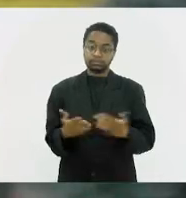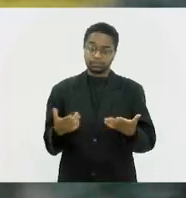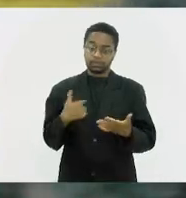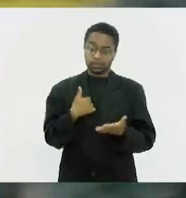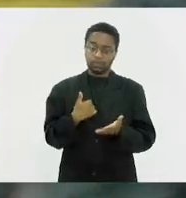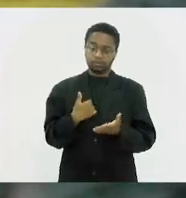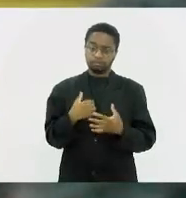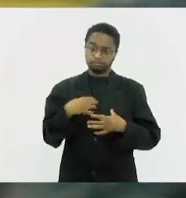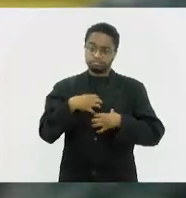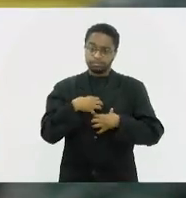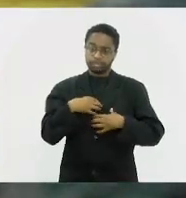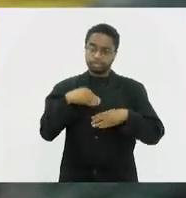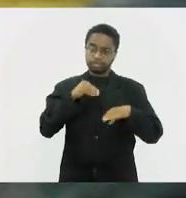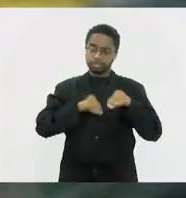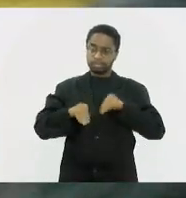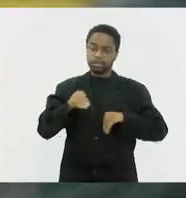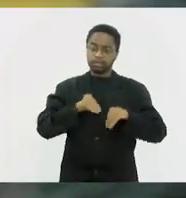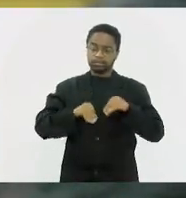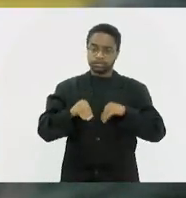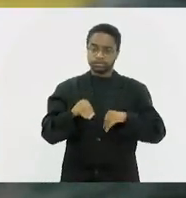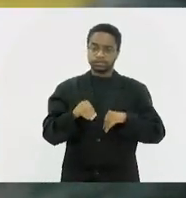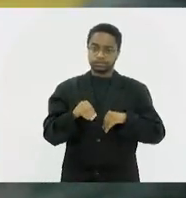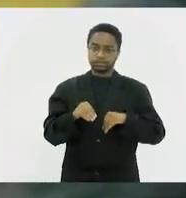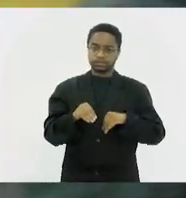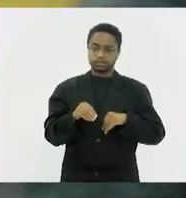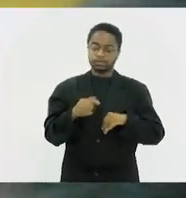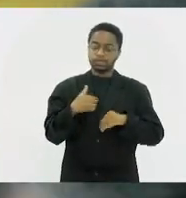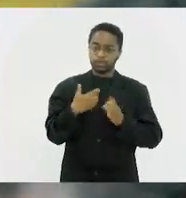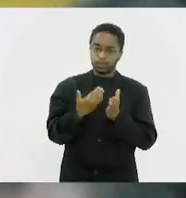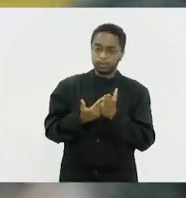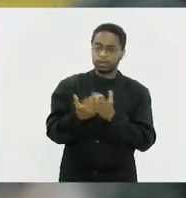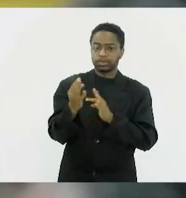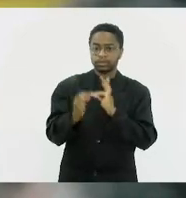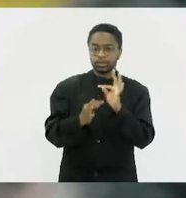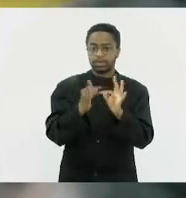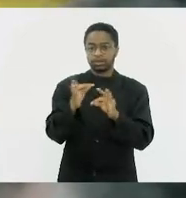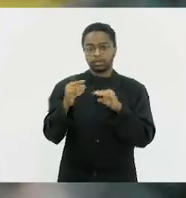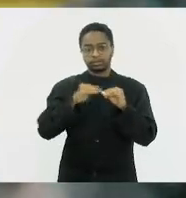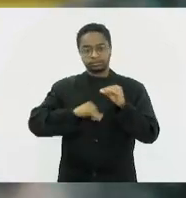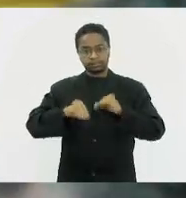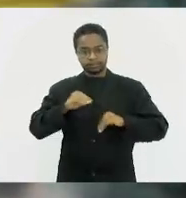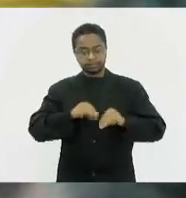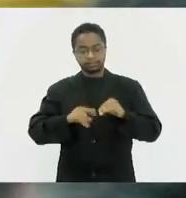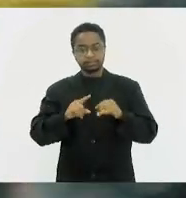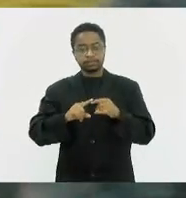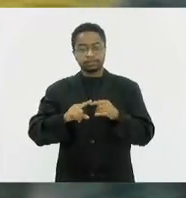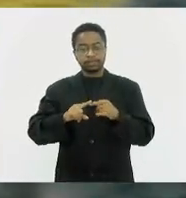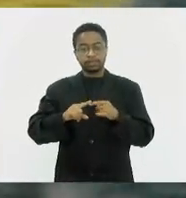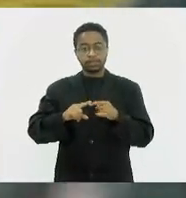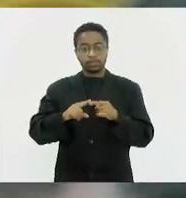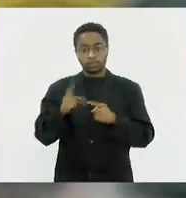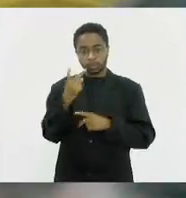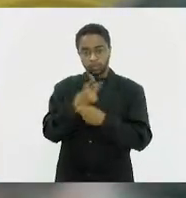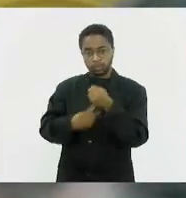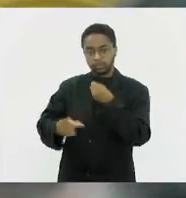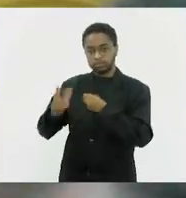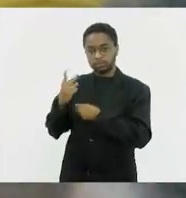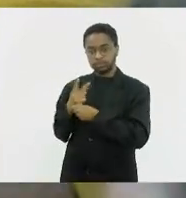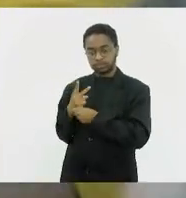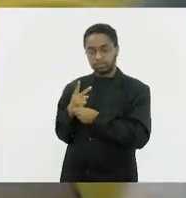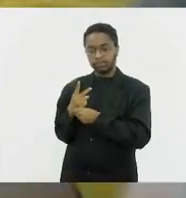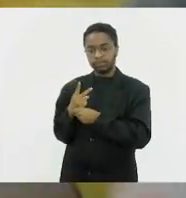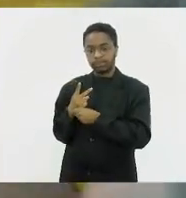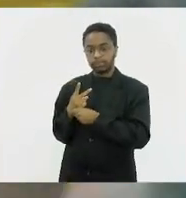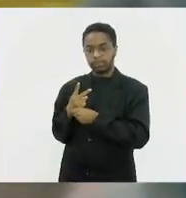depressão, né? Comecei a tratar de depressão. Há 2 anos atrás, que eu